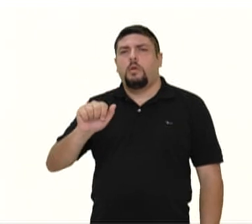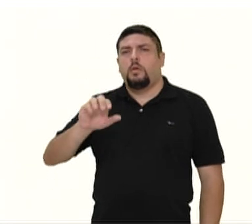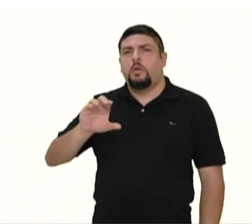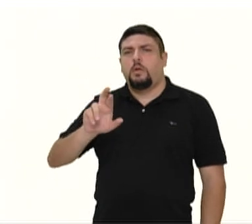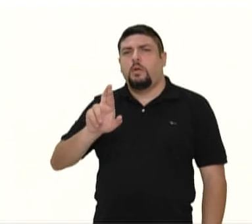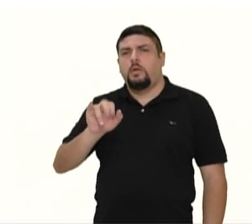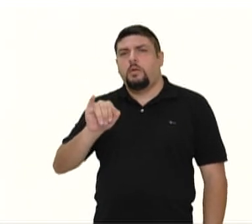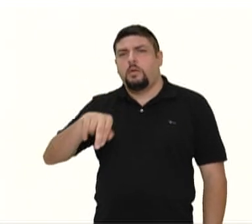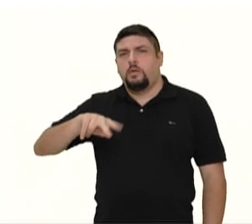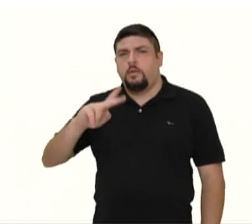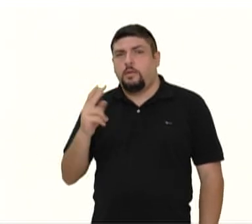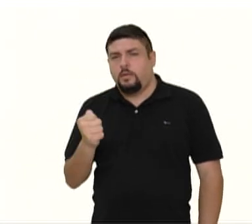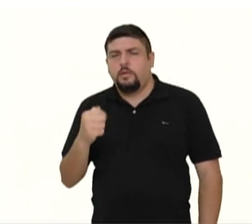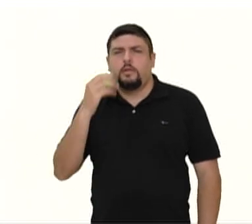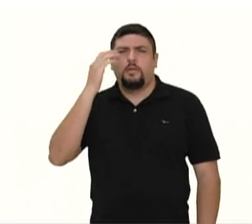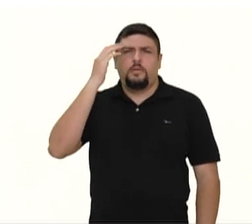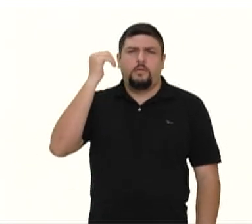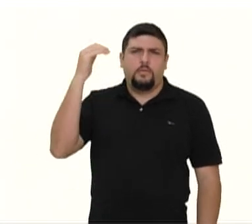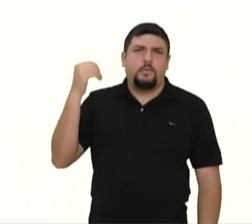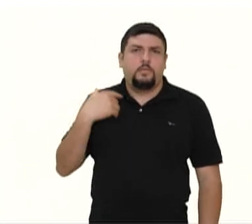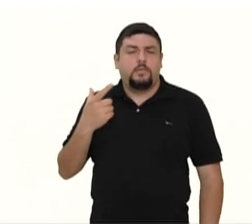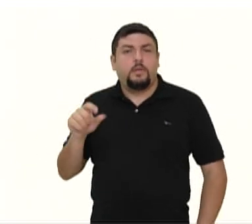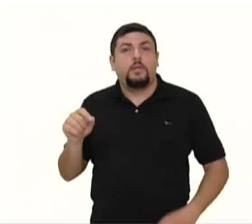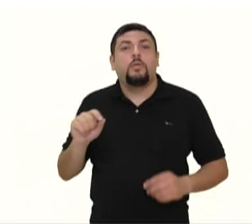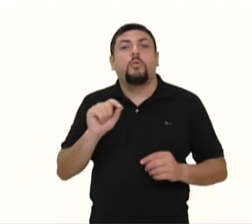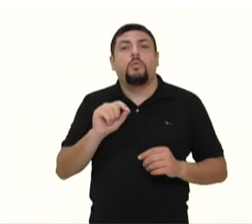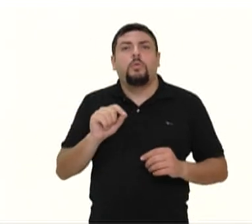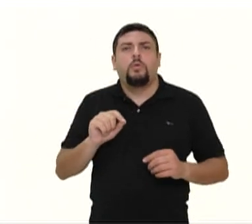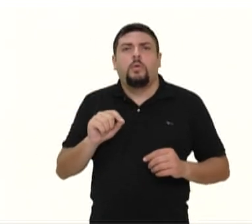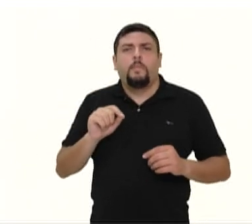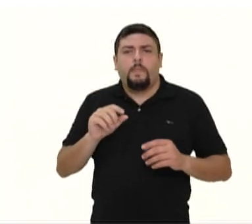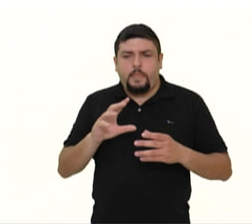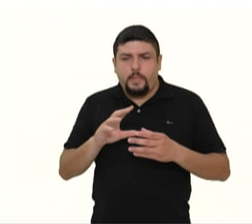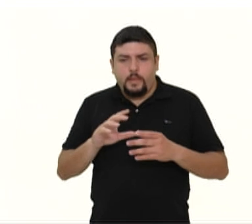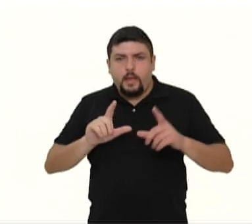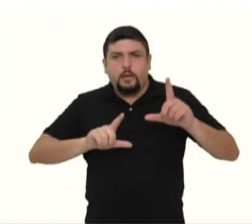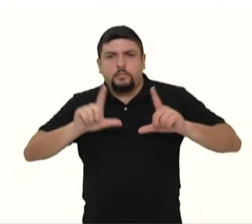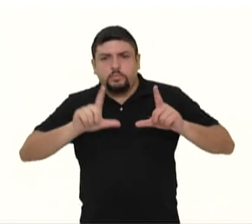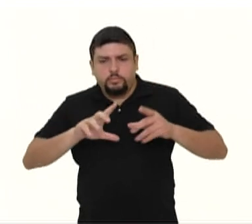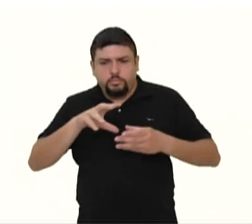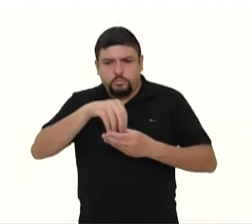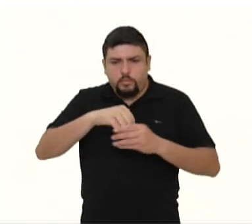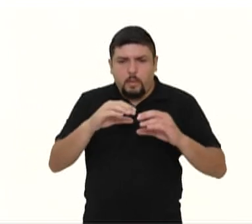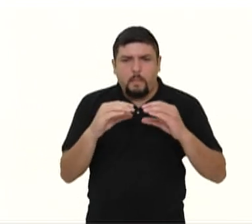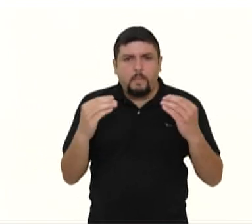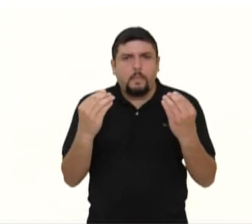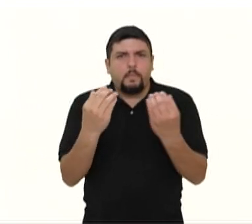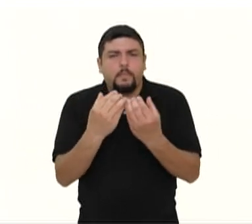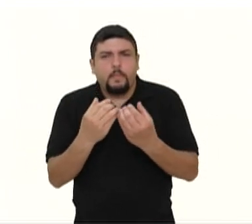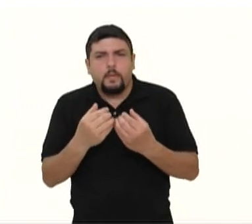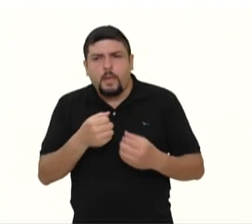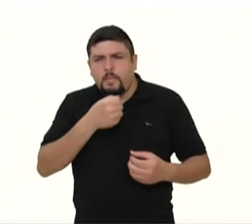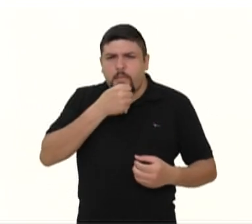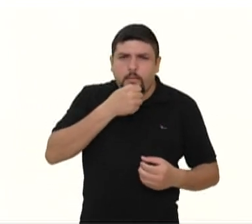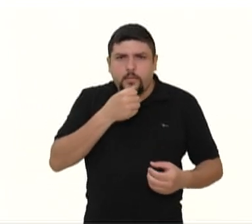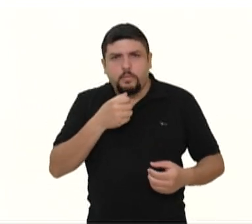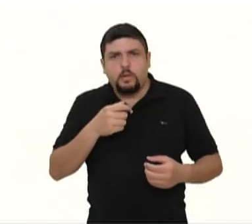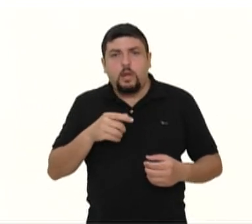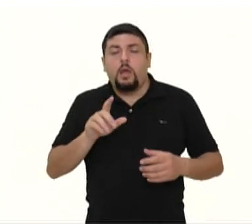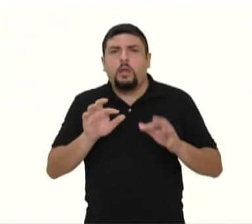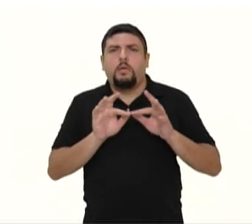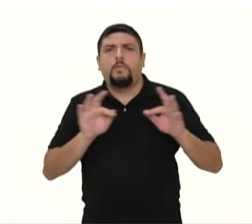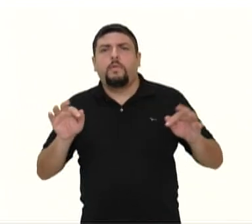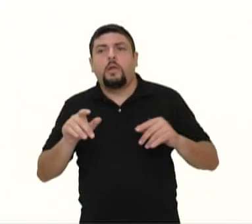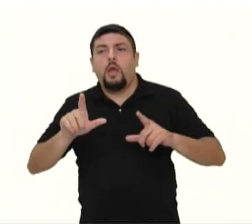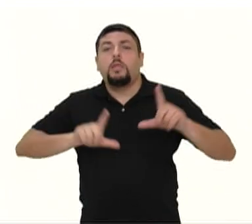Abelardo Barbosa, que foi assim um rei dos programas de auditório. É dele frases famosas como na televisão nada se cria, tudo se